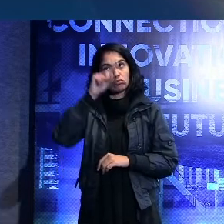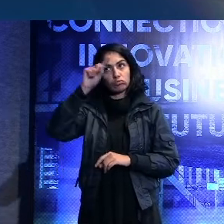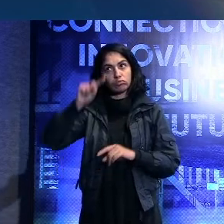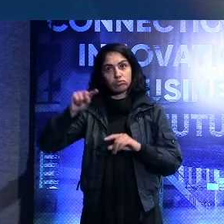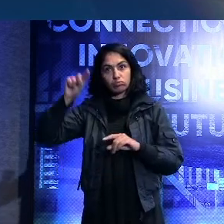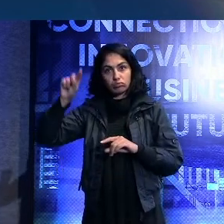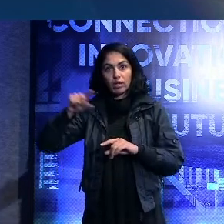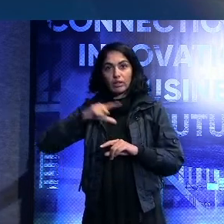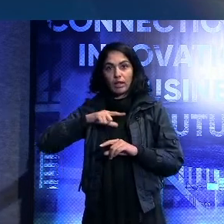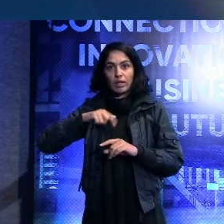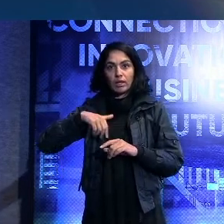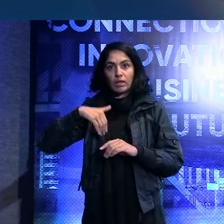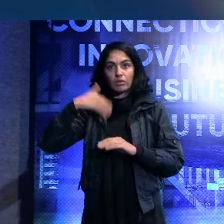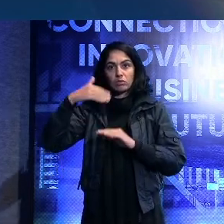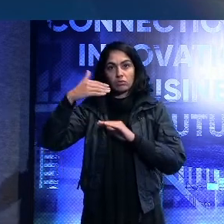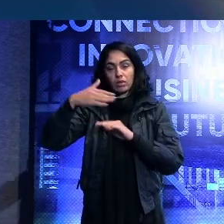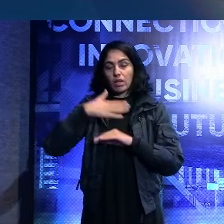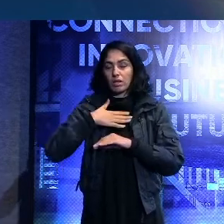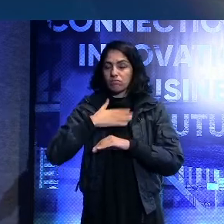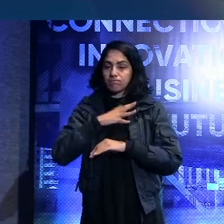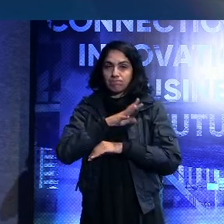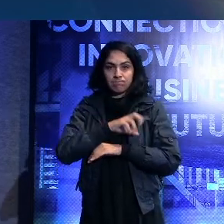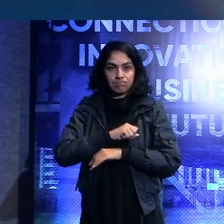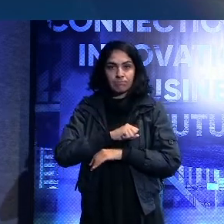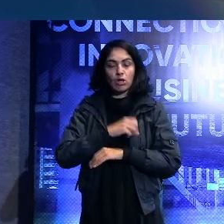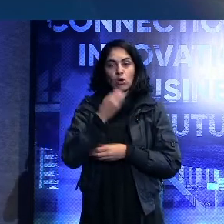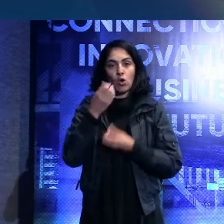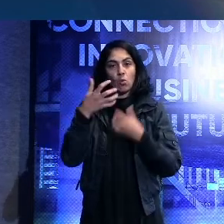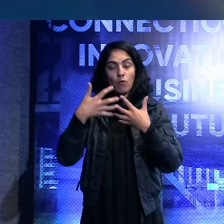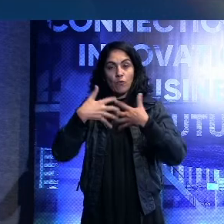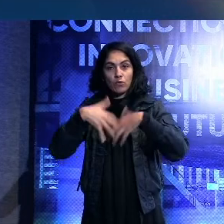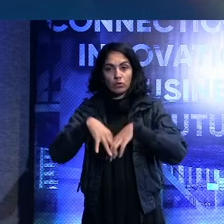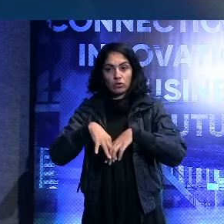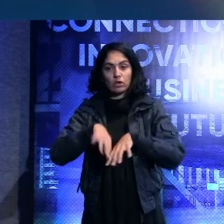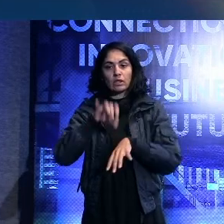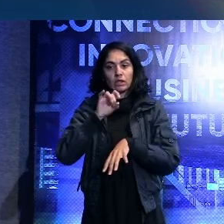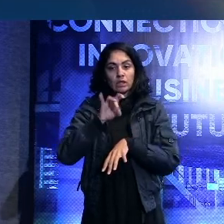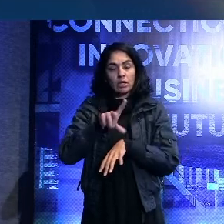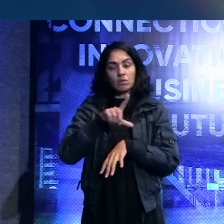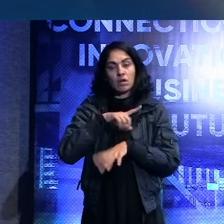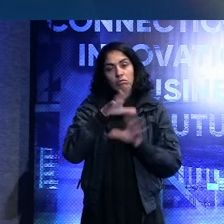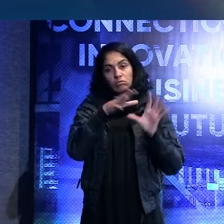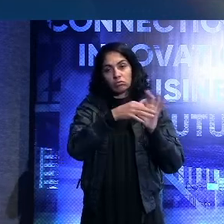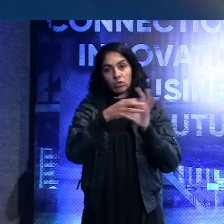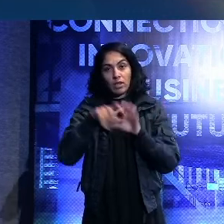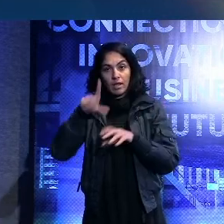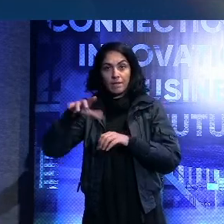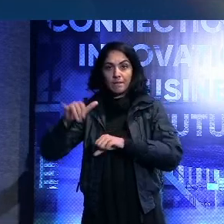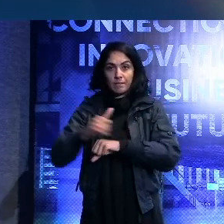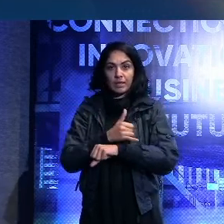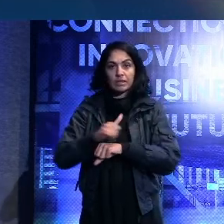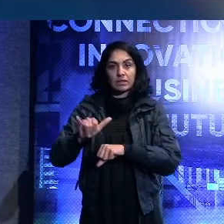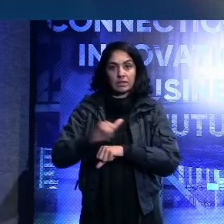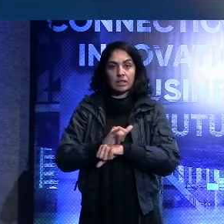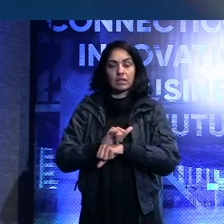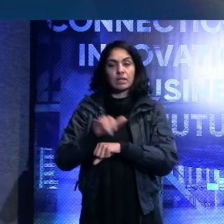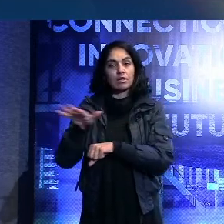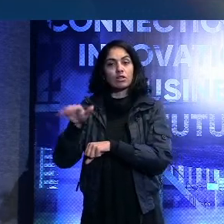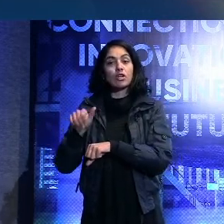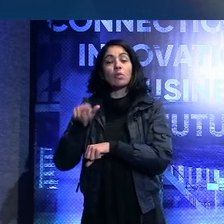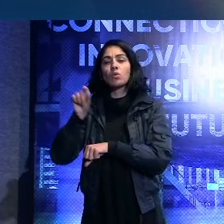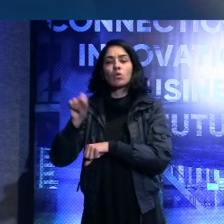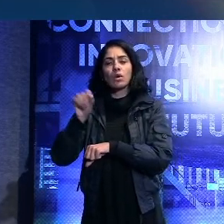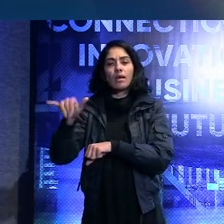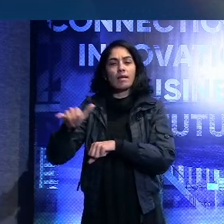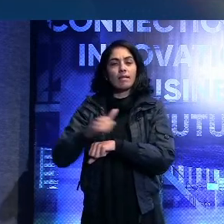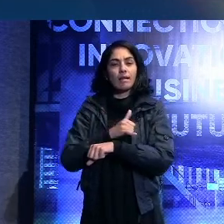sequência, que é um diagrama que eu amo, mostrando como isso funciona. Então, cada vez que o meu contexto chama estratégia, ele chama uma estratégia,